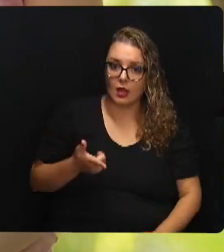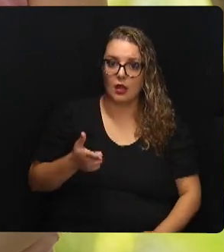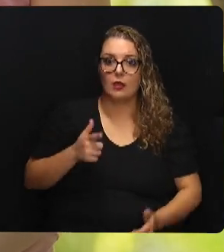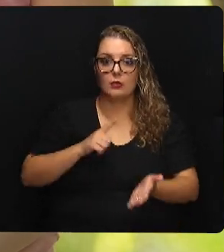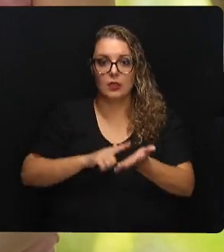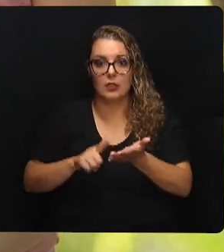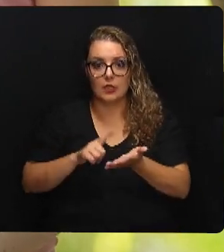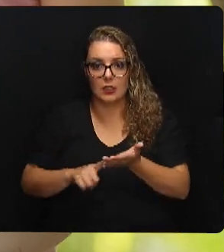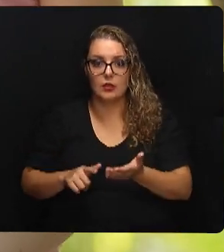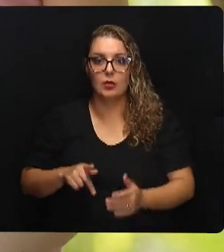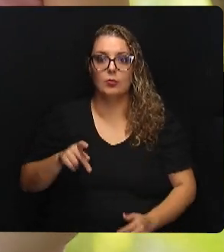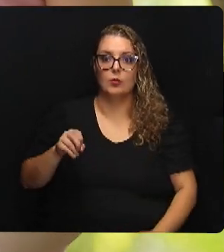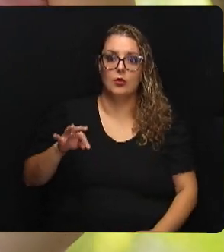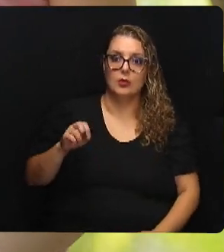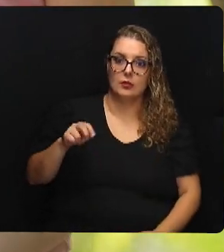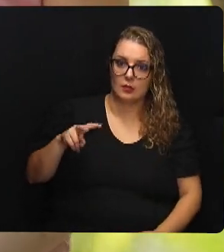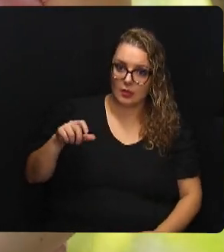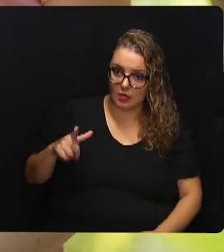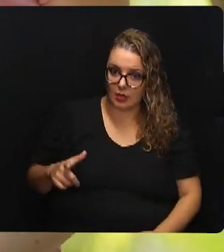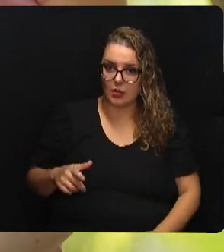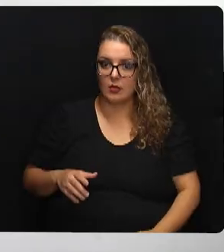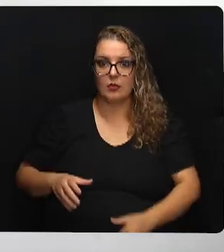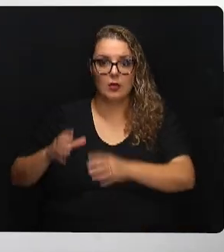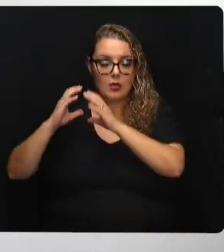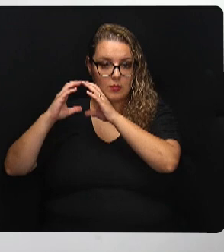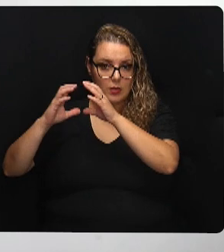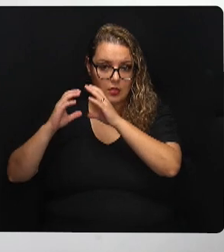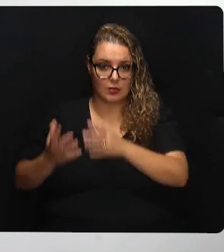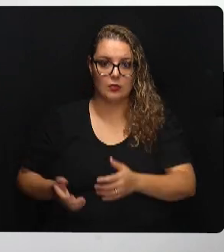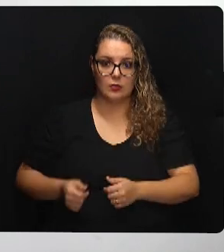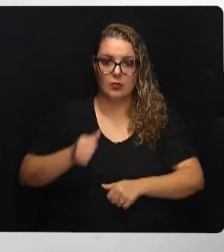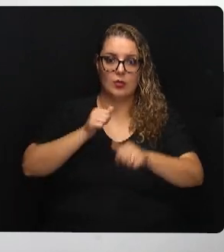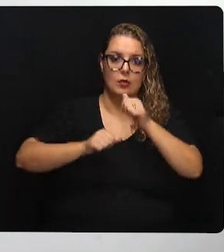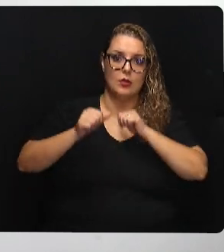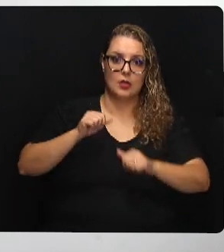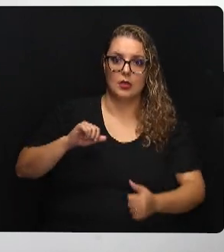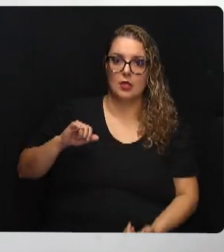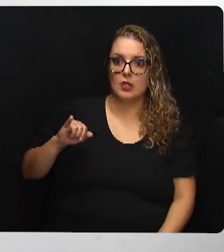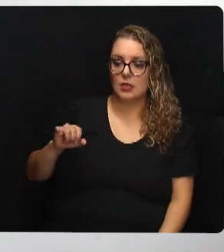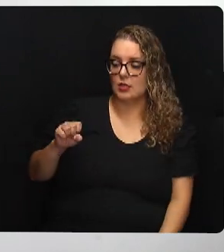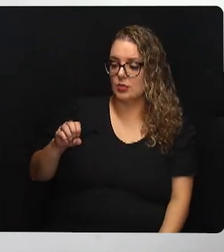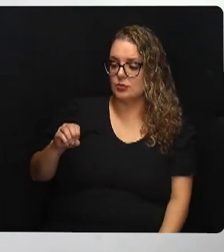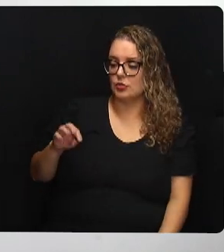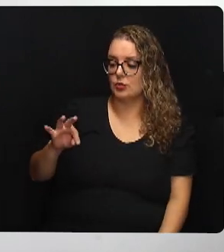líquido. Água filtrada, água potável, água de coco,